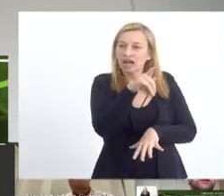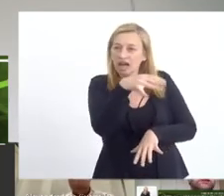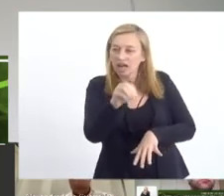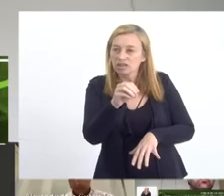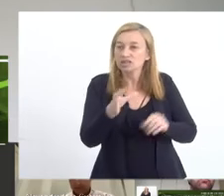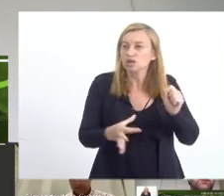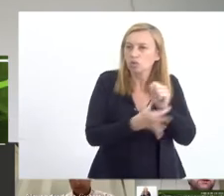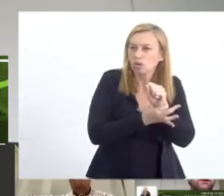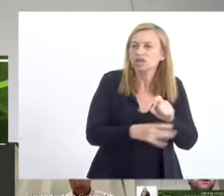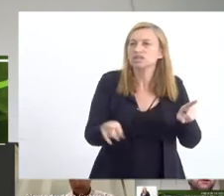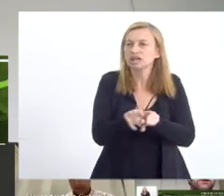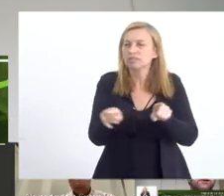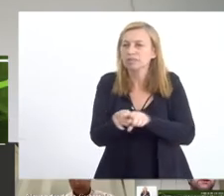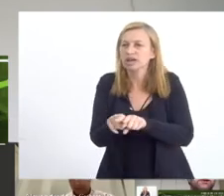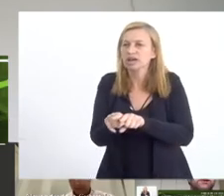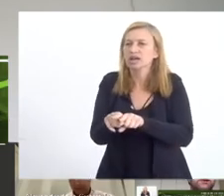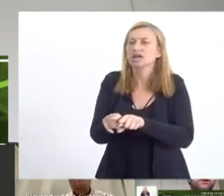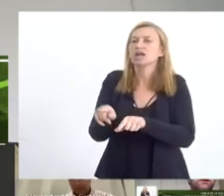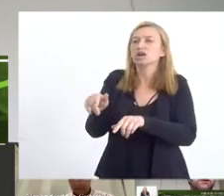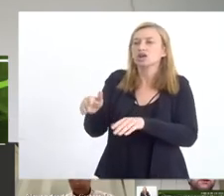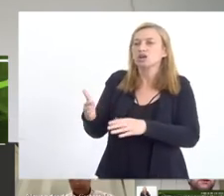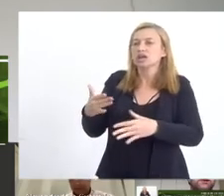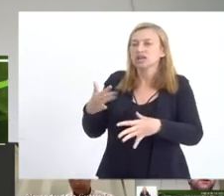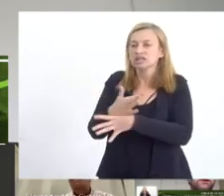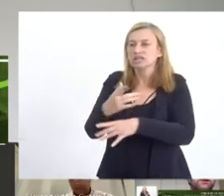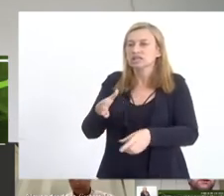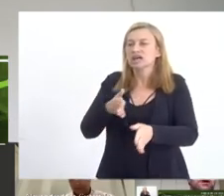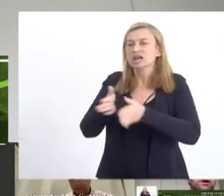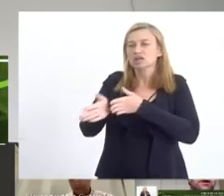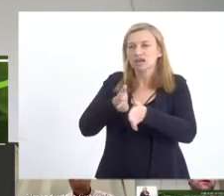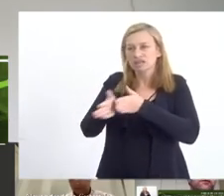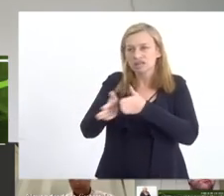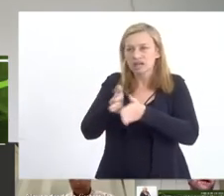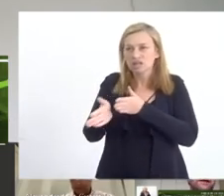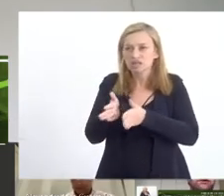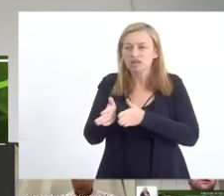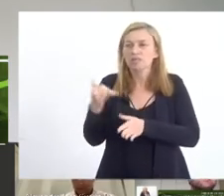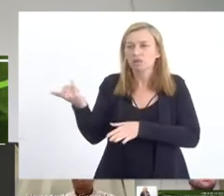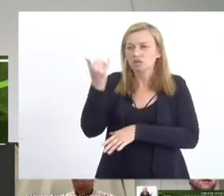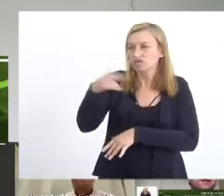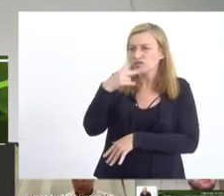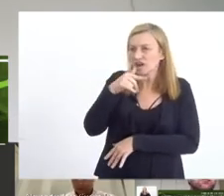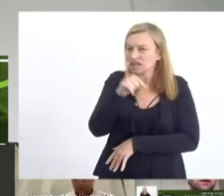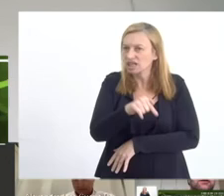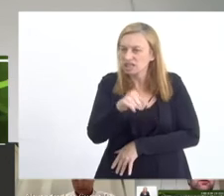de ordem urbana e acesso. É importante, foi